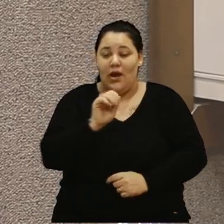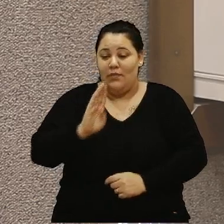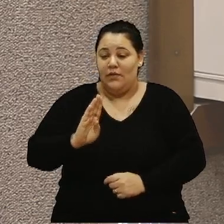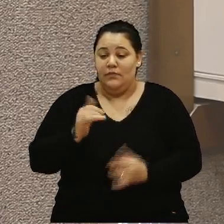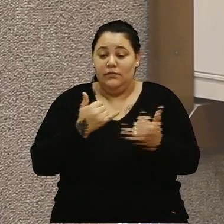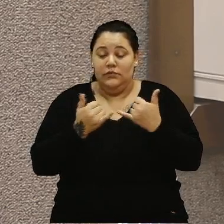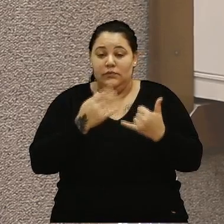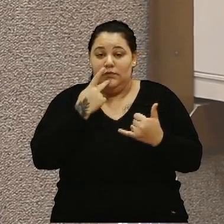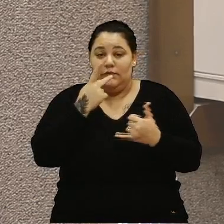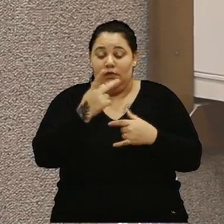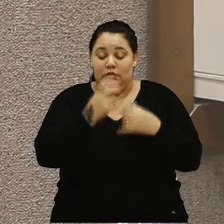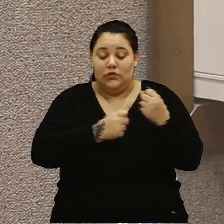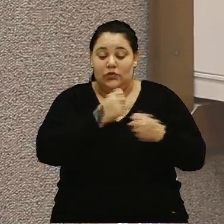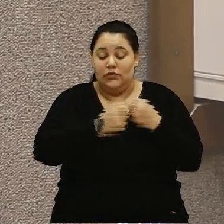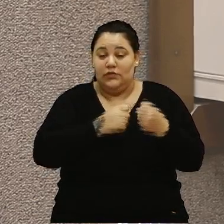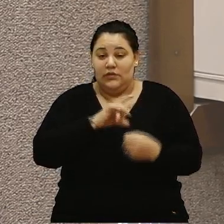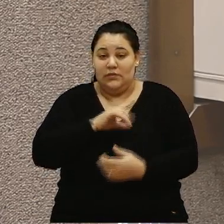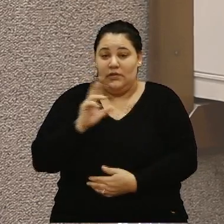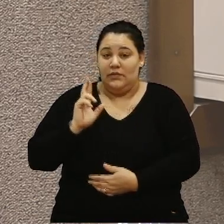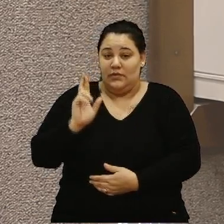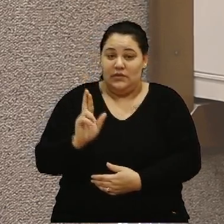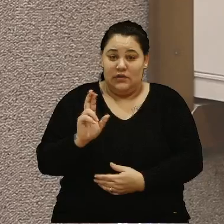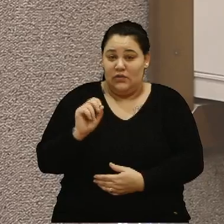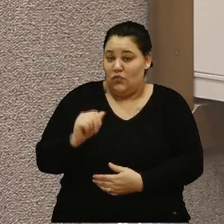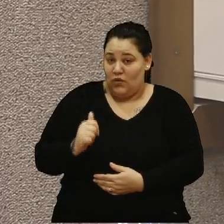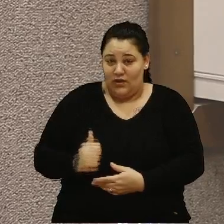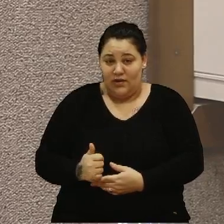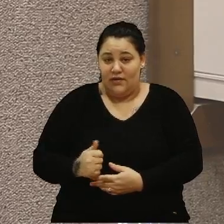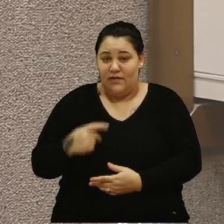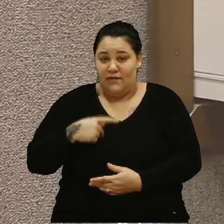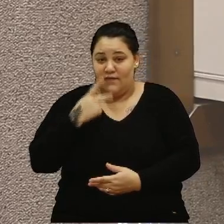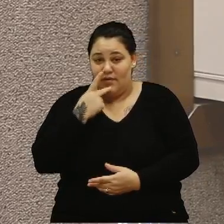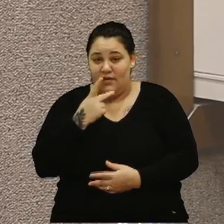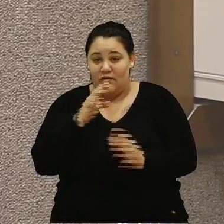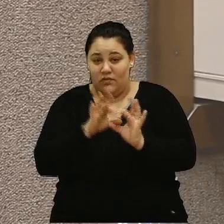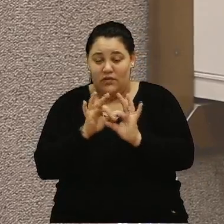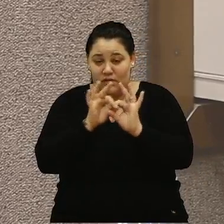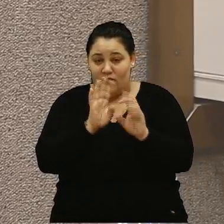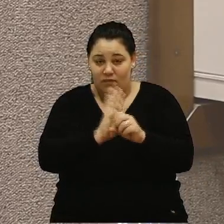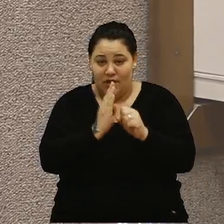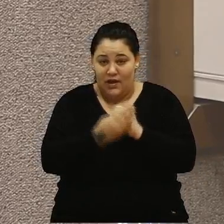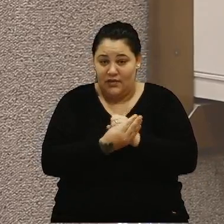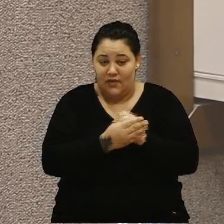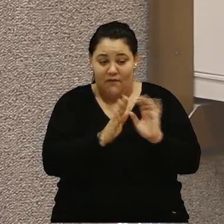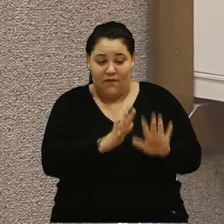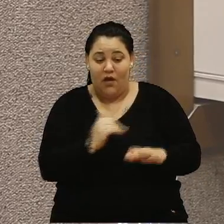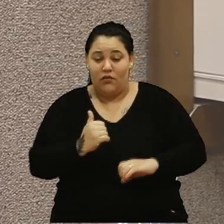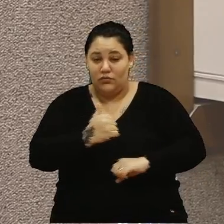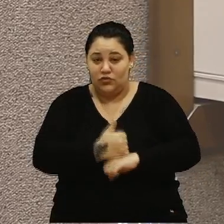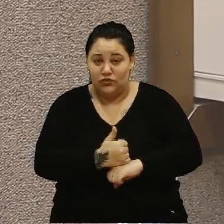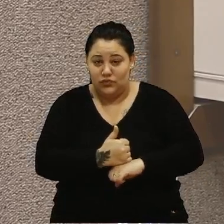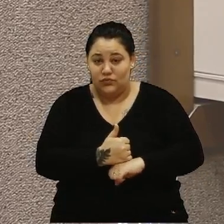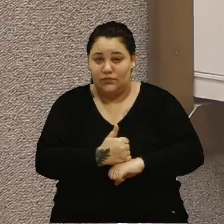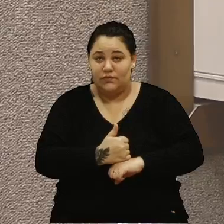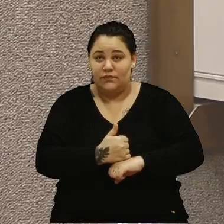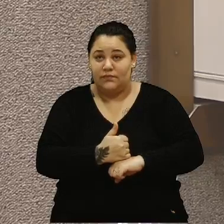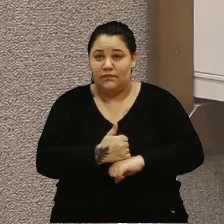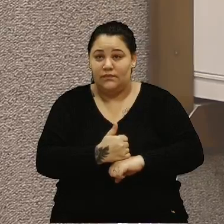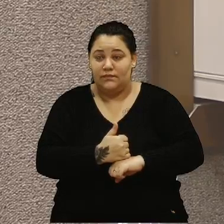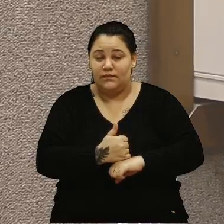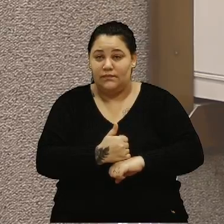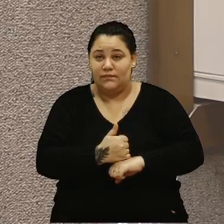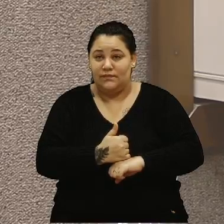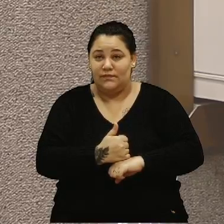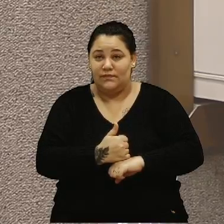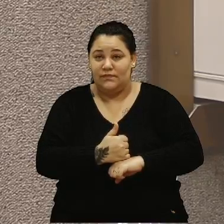os corredores querem ter uma representação, podem ir lá falar com o pessoal da união de bairros, fica lá como suplente, sei lá. Ou